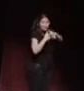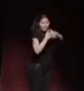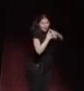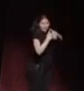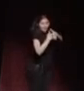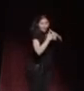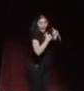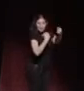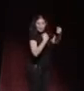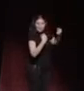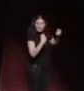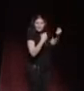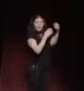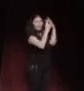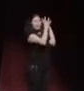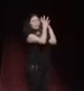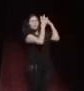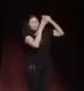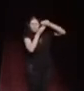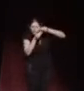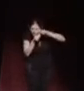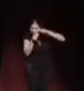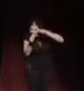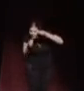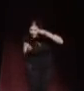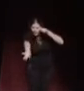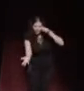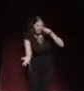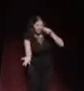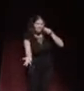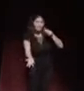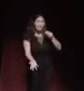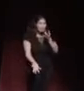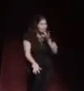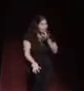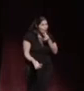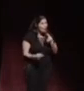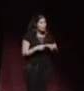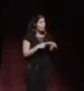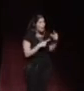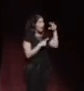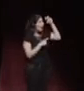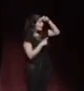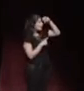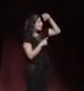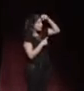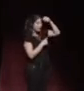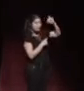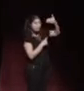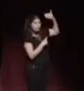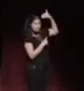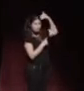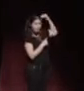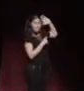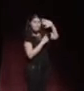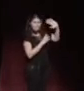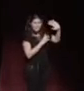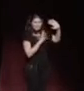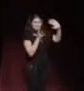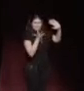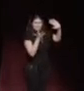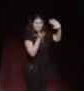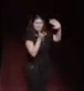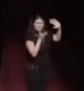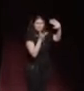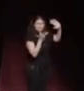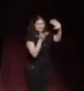nós aprendemos, isso custa bastante. Ter esse recurso, muitas vezes nós temos que lembrar que é muito